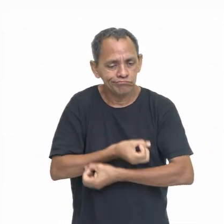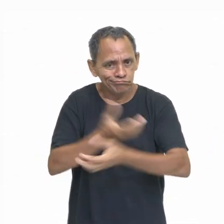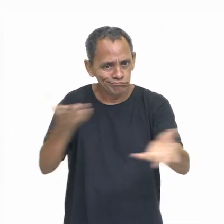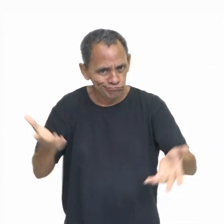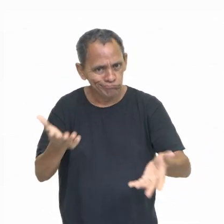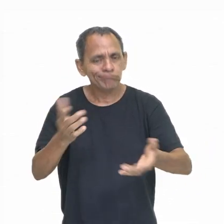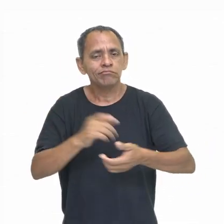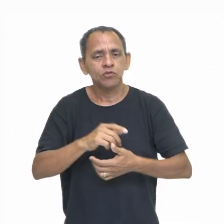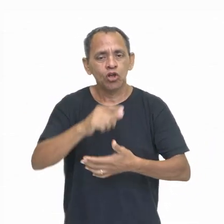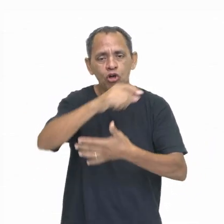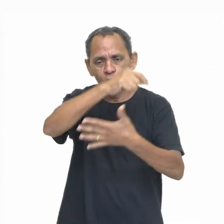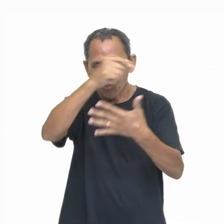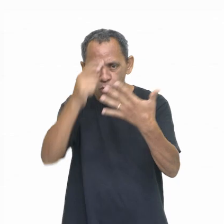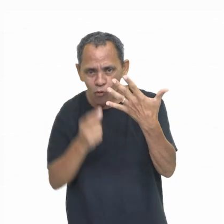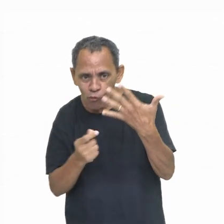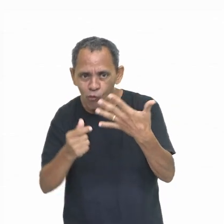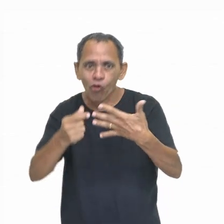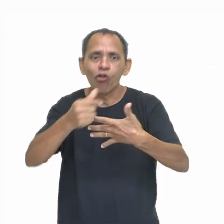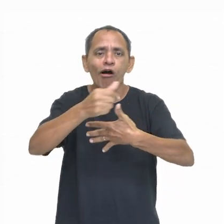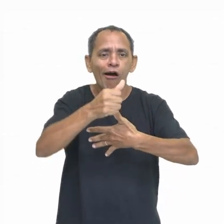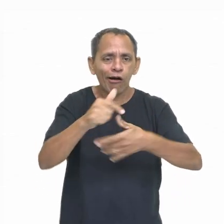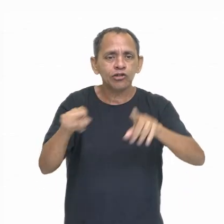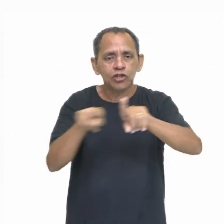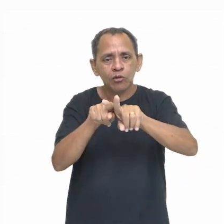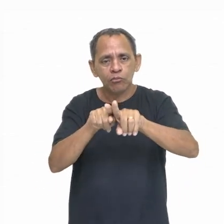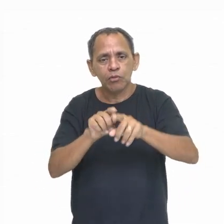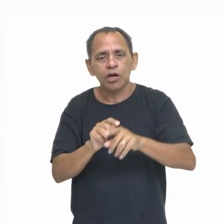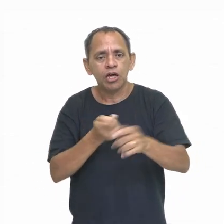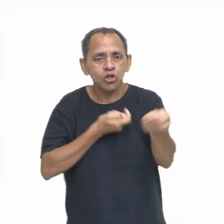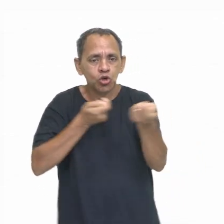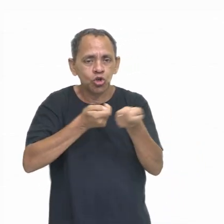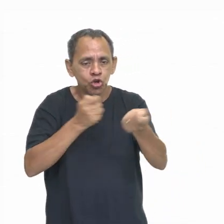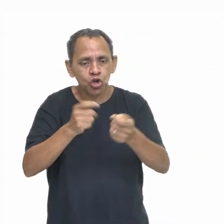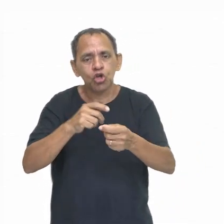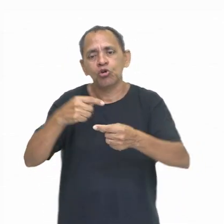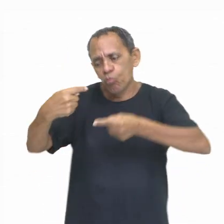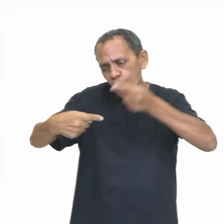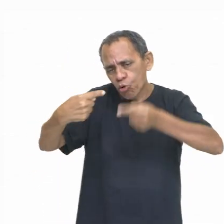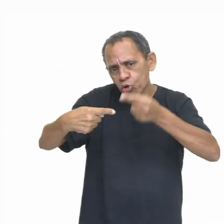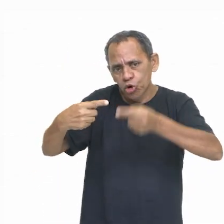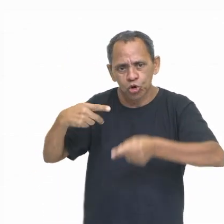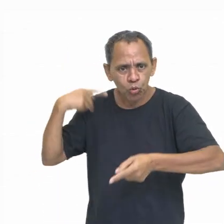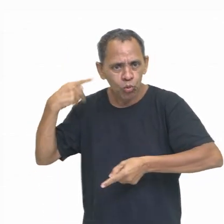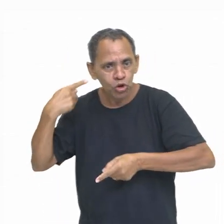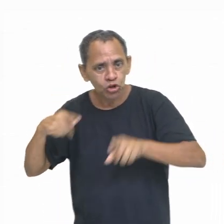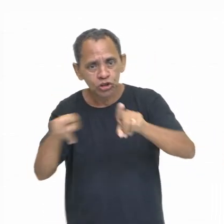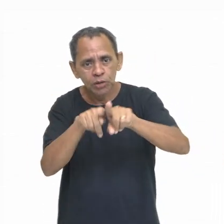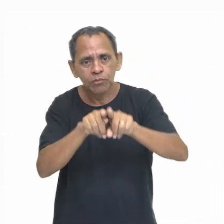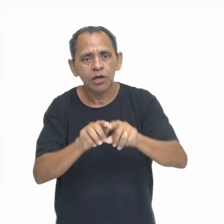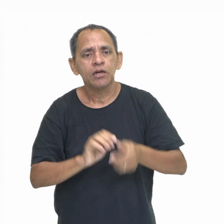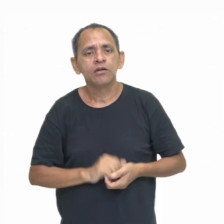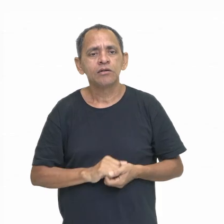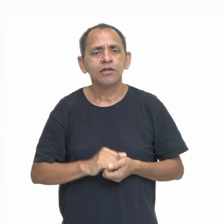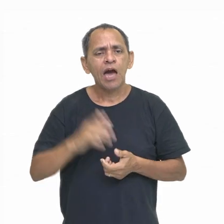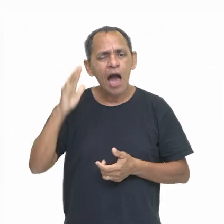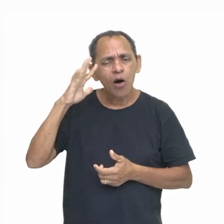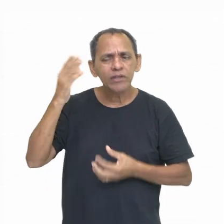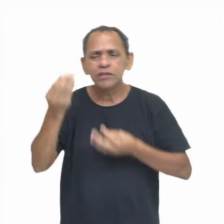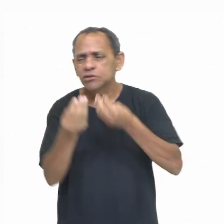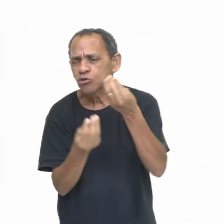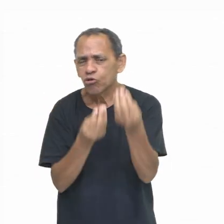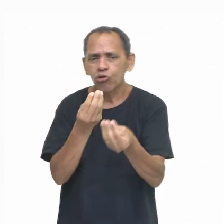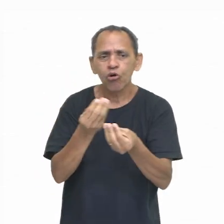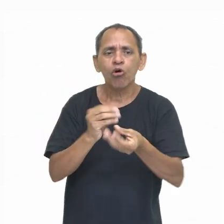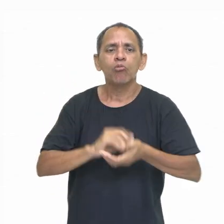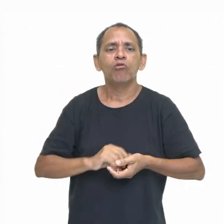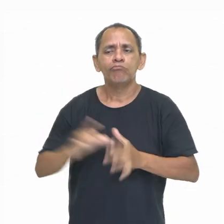e a manutenção do controle político. Então, o clientelismo funciona em cadeia, ou seja, no topo nós